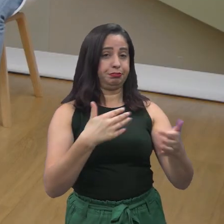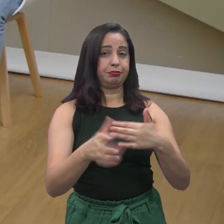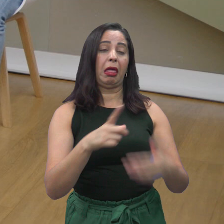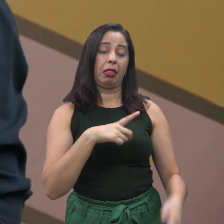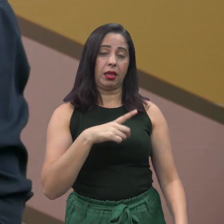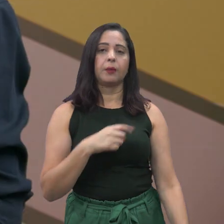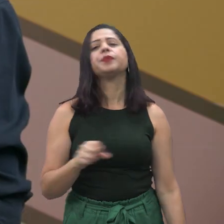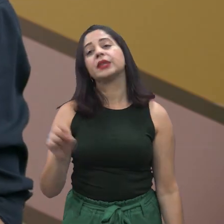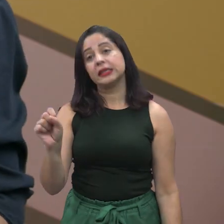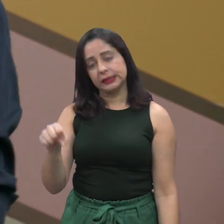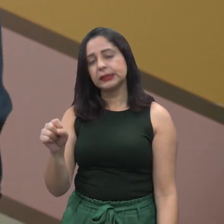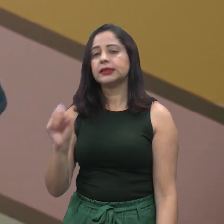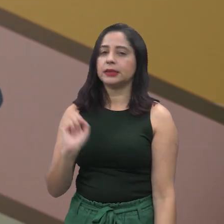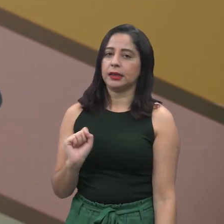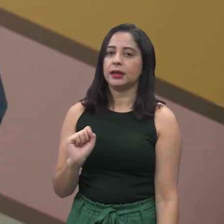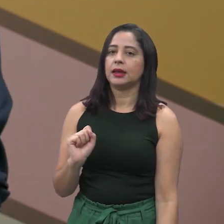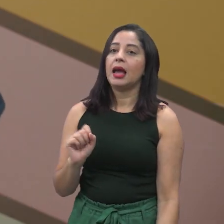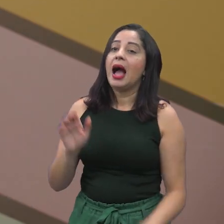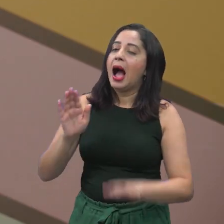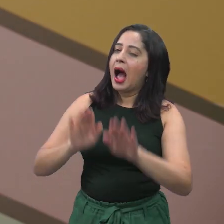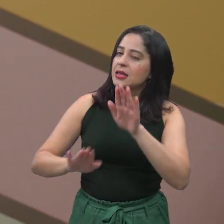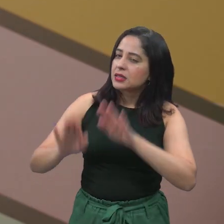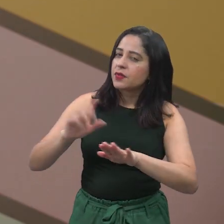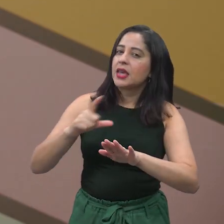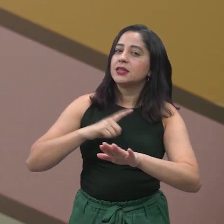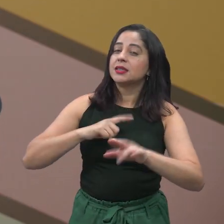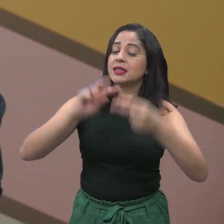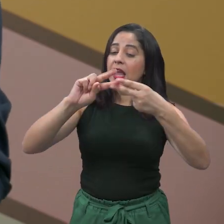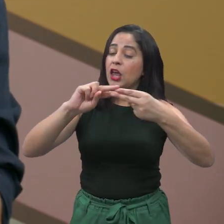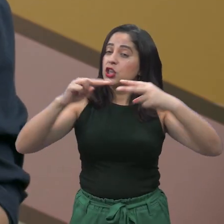ter a predisposição alérgica, existe a forma não alérgica